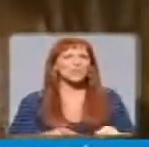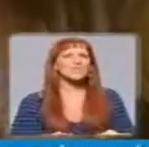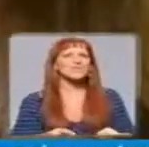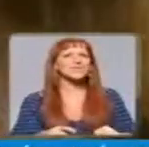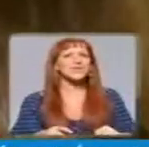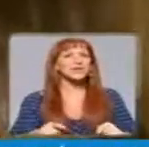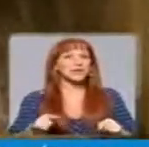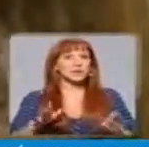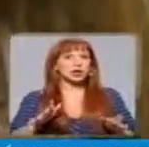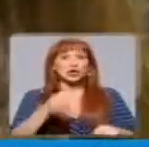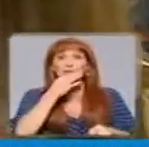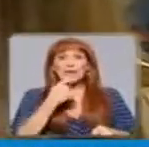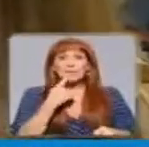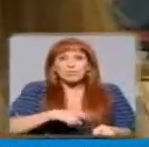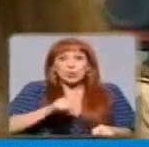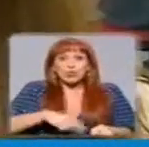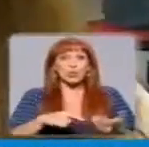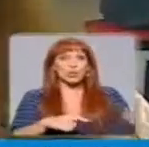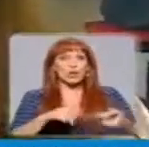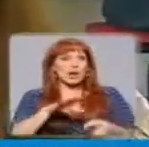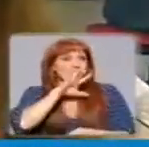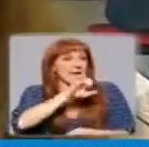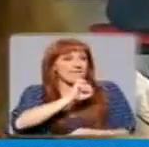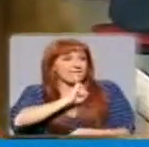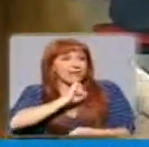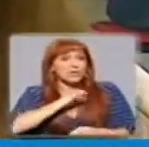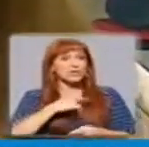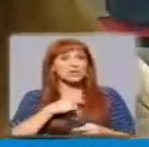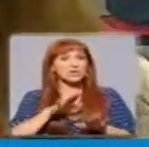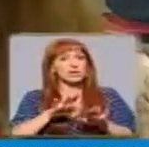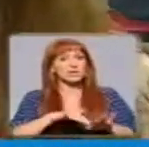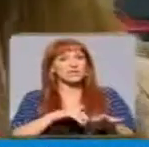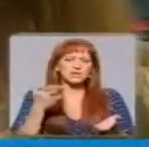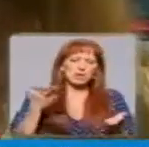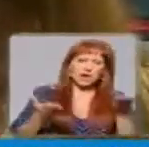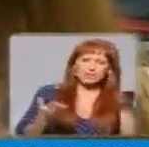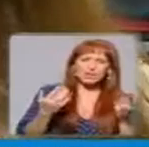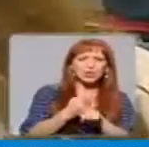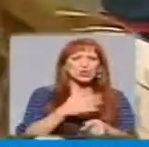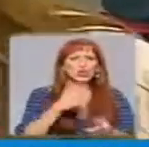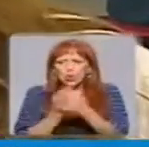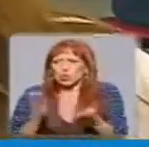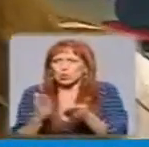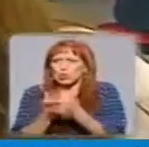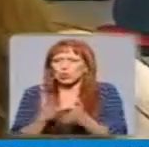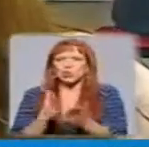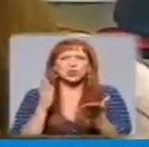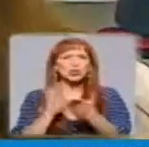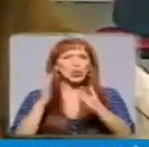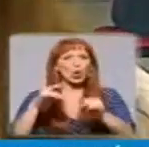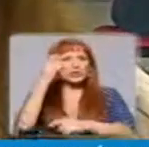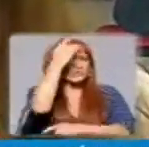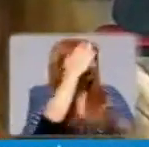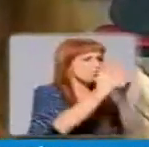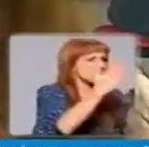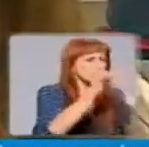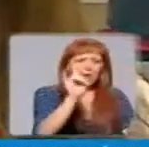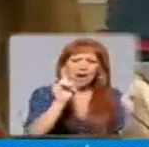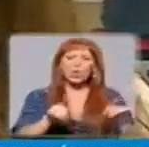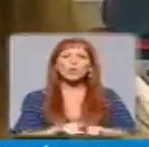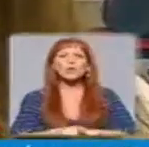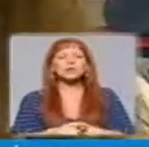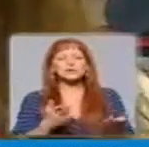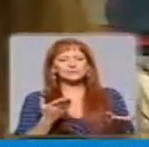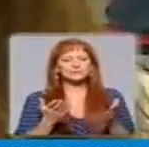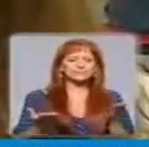e já falei isso várias vezes até com a minha mãe que temos que saber assim que lembrar as coisas não pode ser só estudo não pode ser só diversão temos que